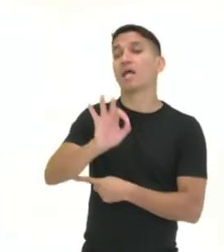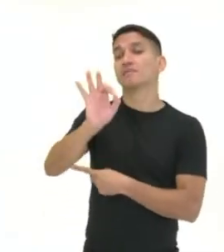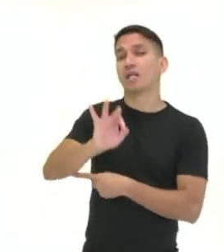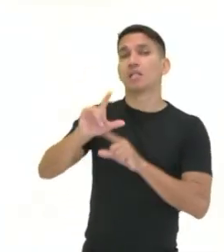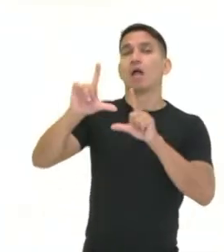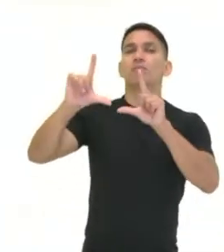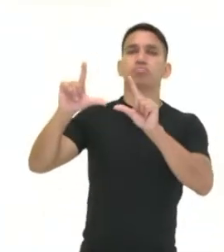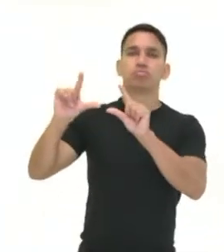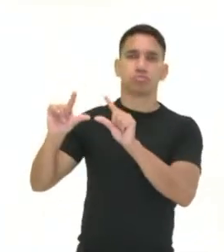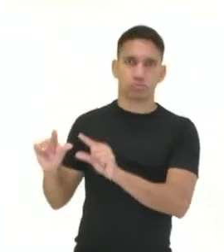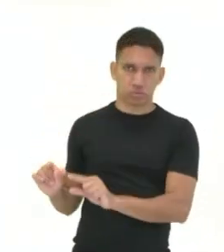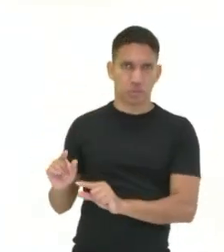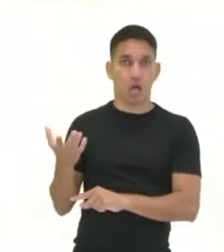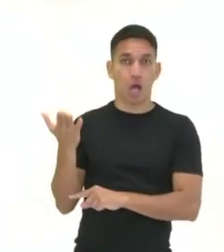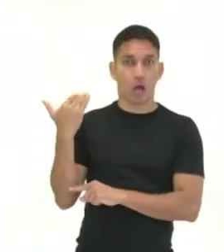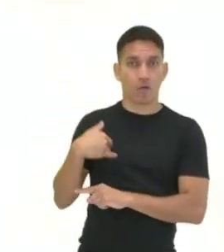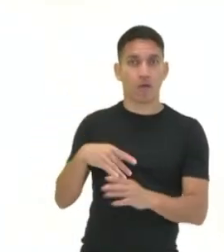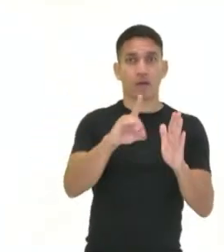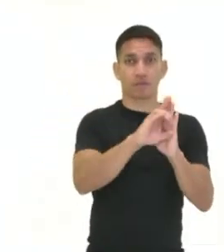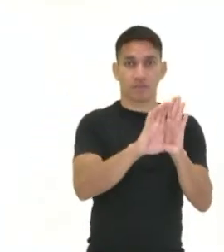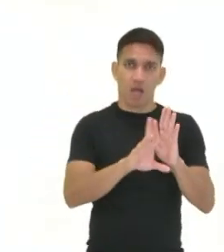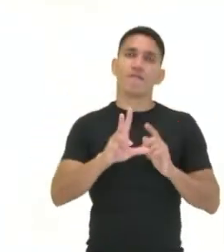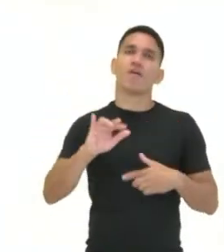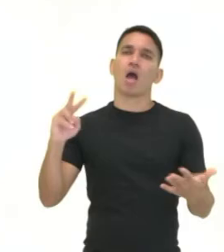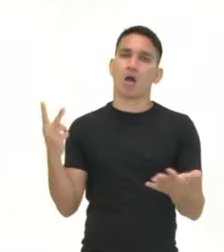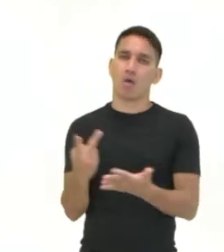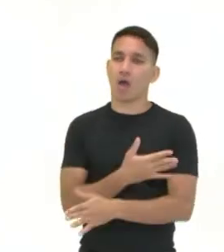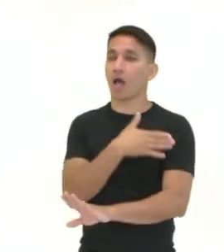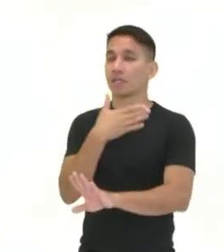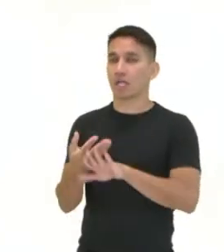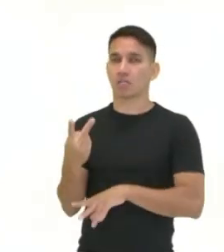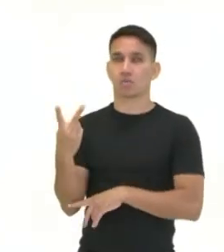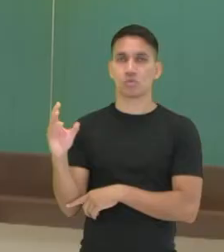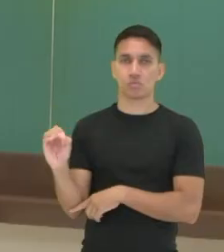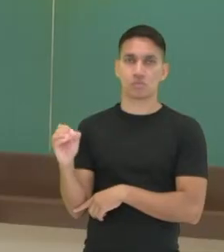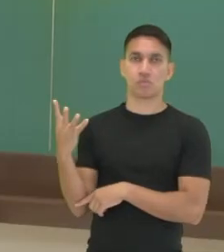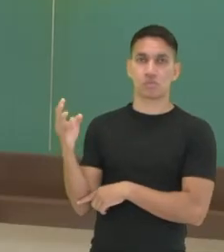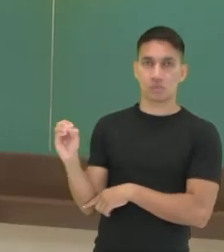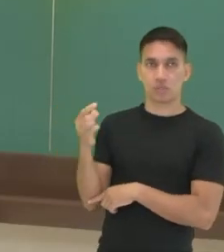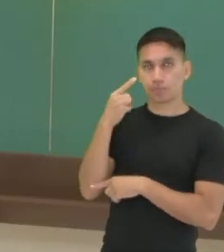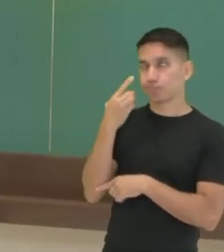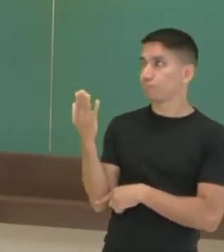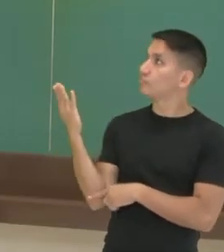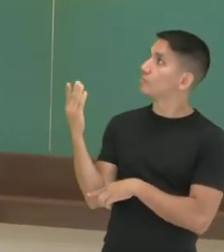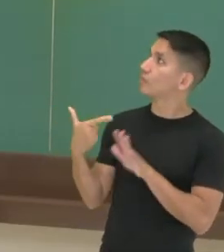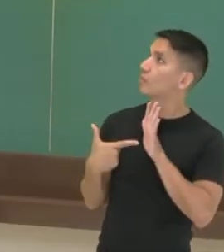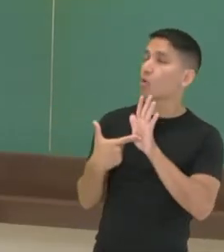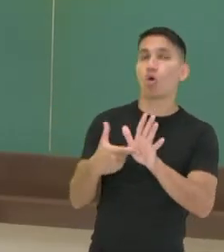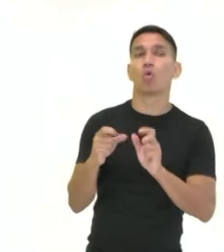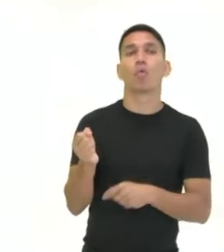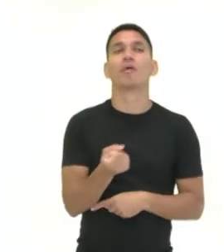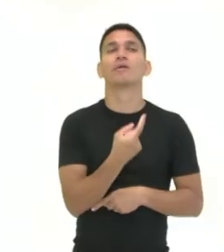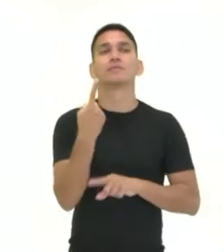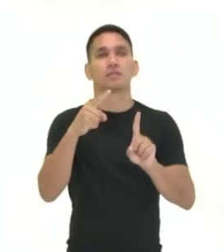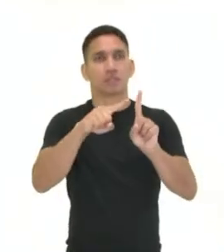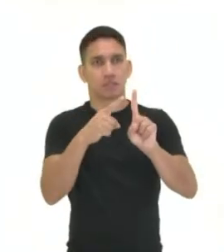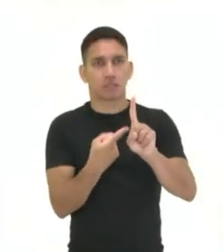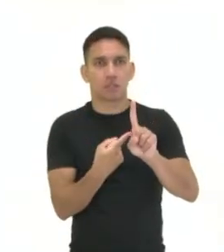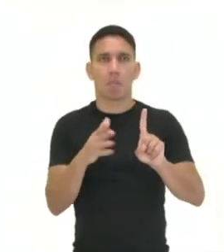e continuará a diminuir até 2040. Então, aqui taxa de fecundidade, em torno